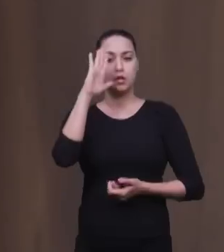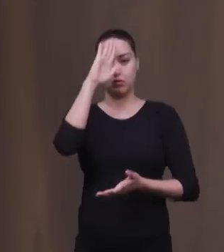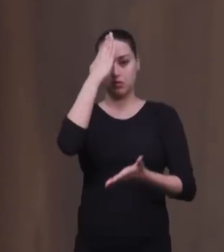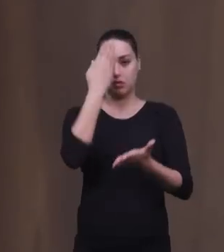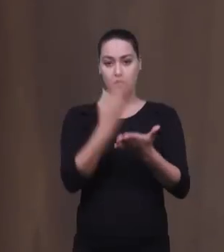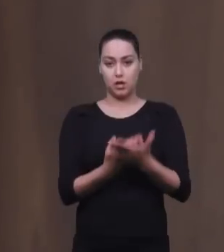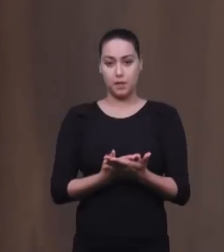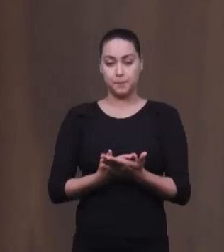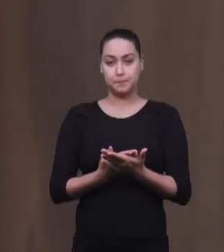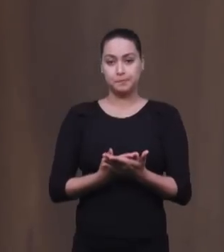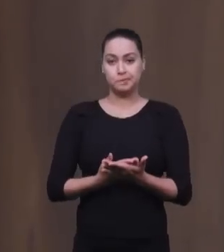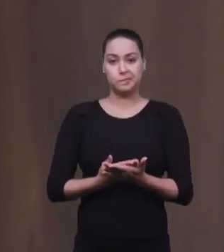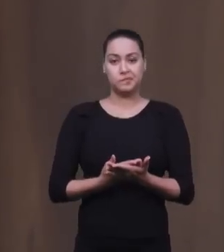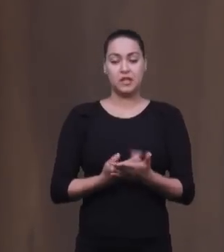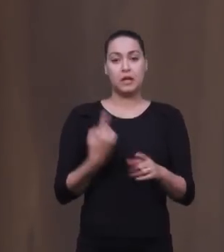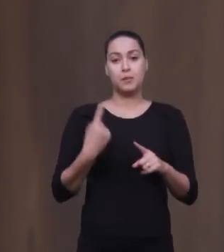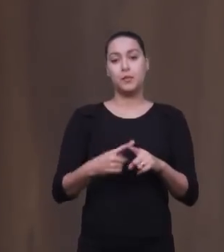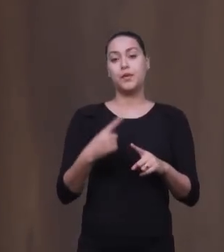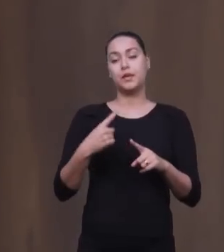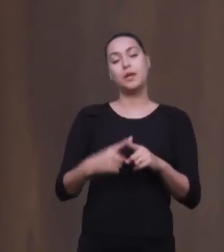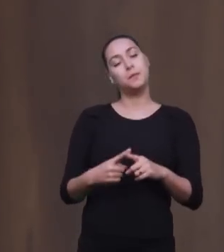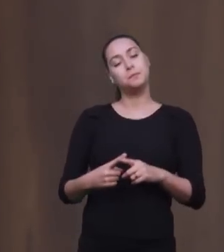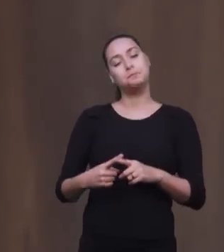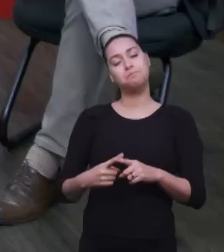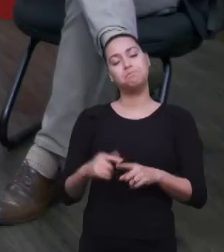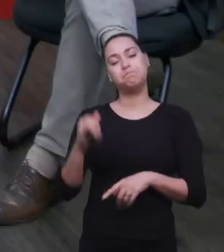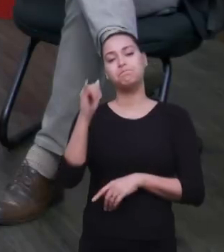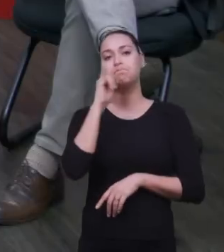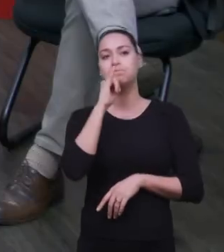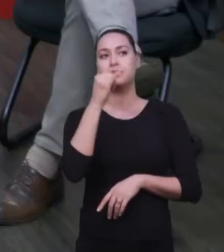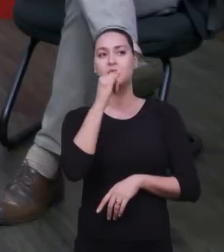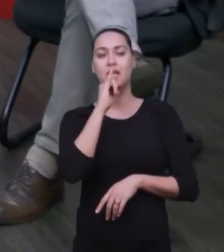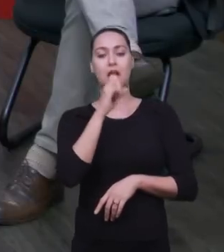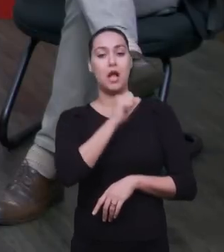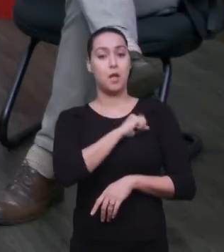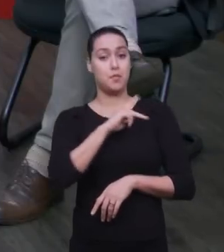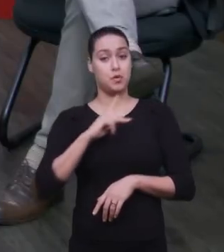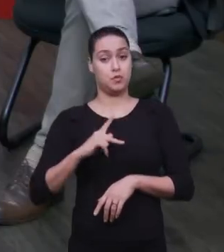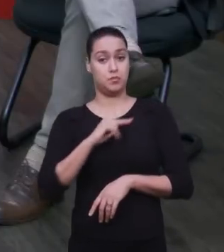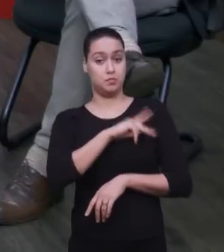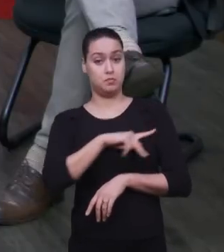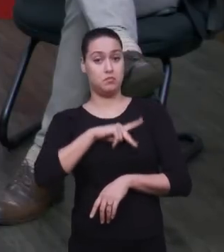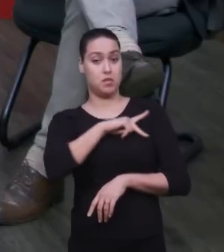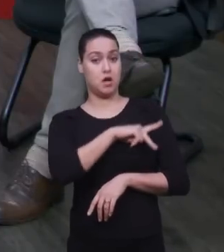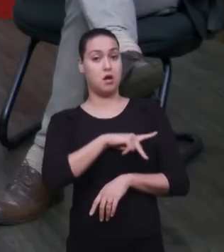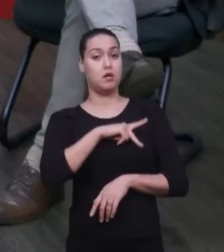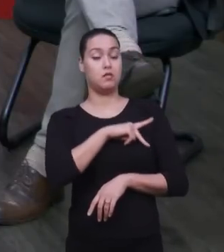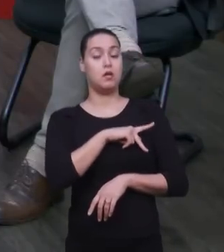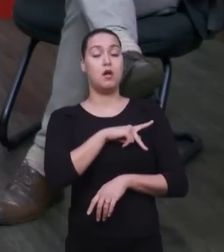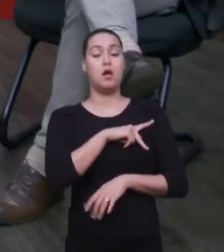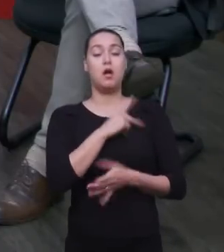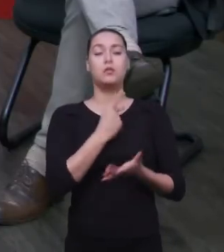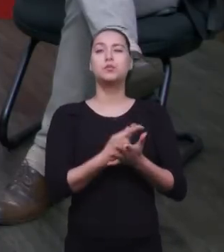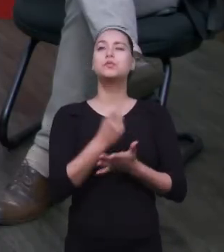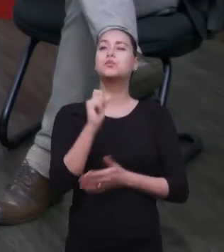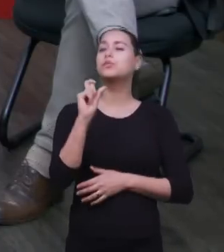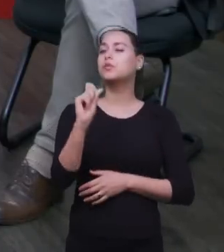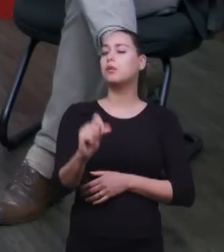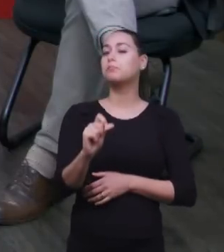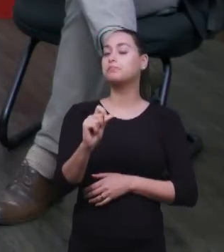crer. E isso é muito interessante porque, por exemplo, o apóstolo Paulo, uma certa feita,